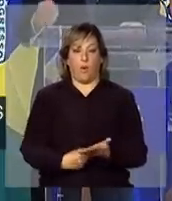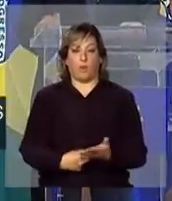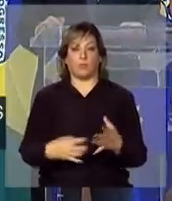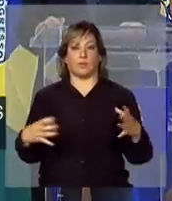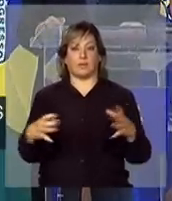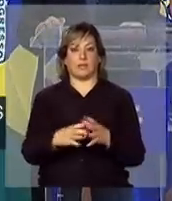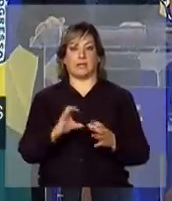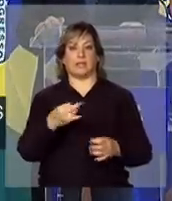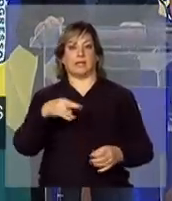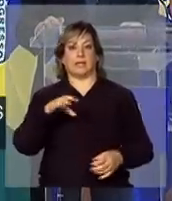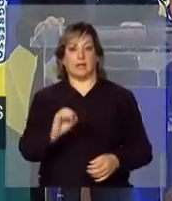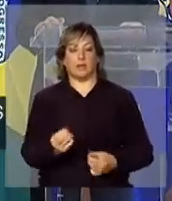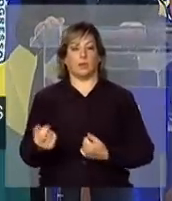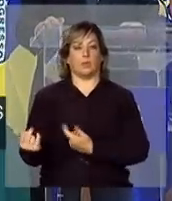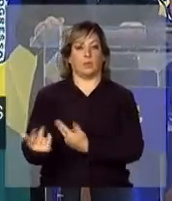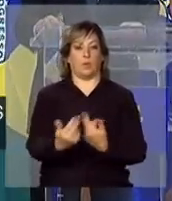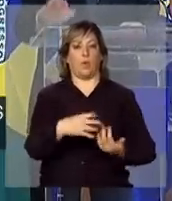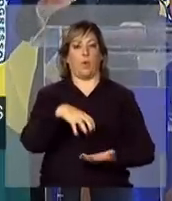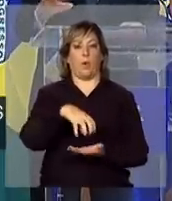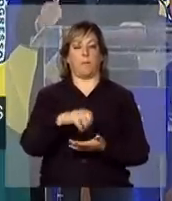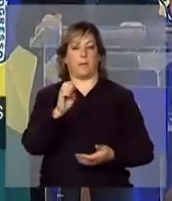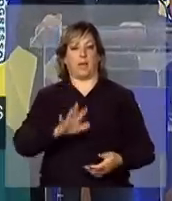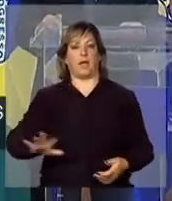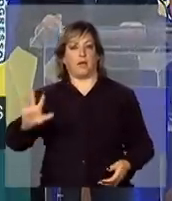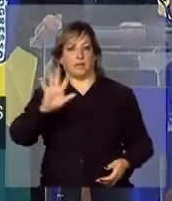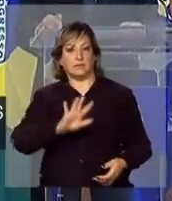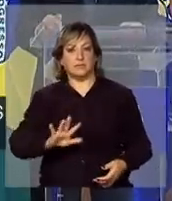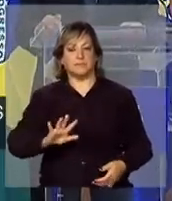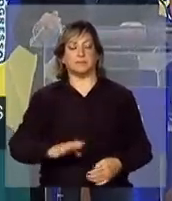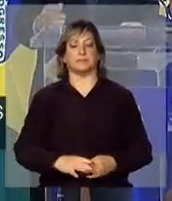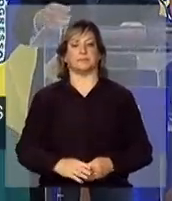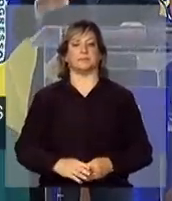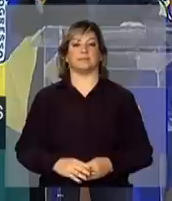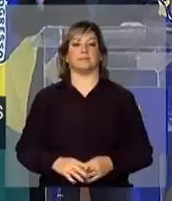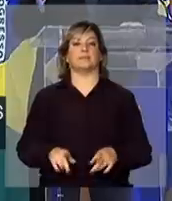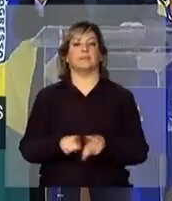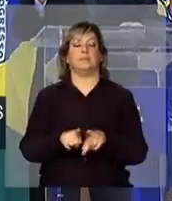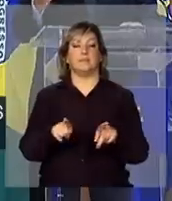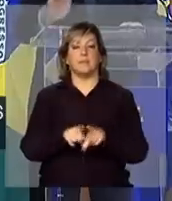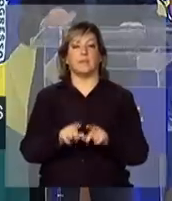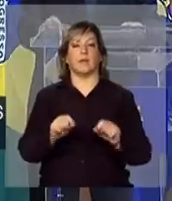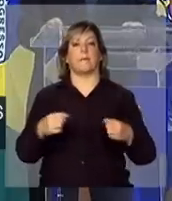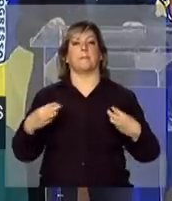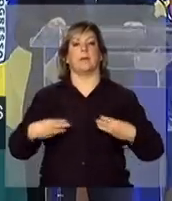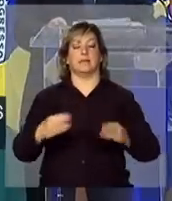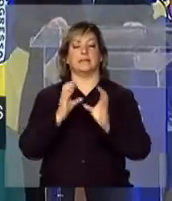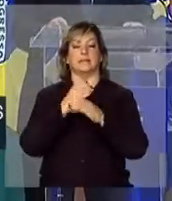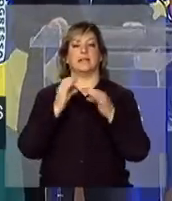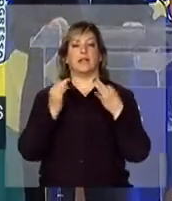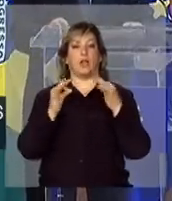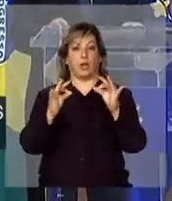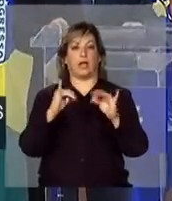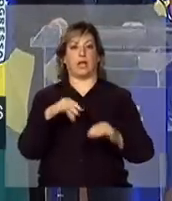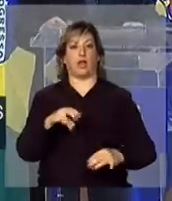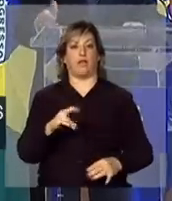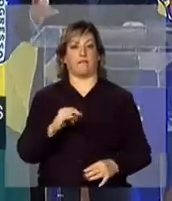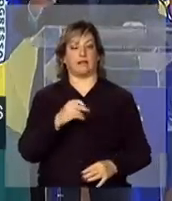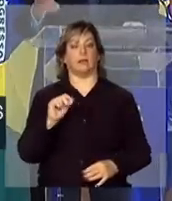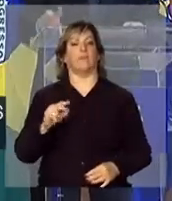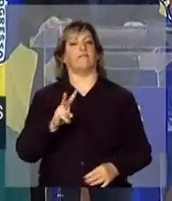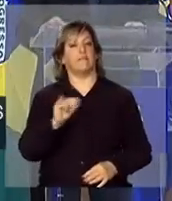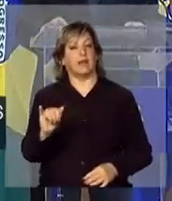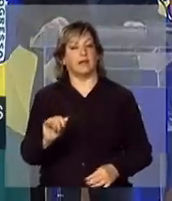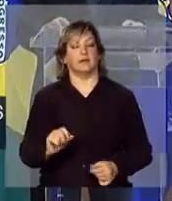o Centro Conjunto Comum da Comissão Europeia, Joint Research Center, e o Ministério da Ciência, Tecnologia e Inovação, que